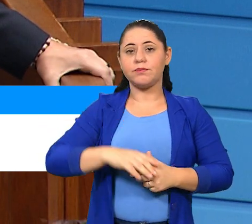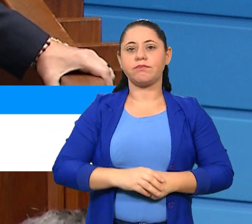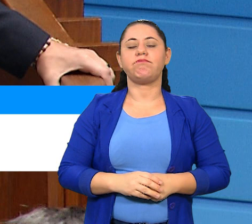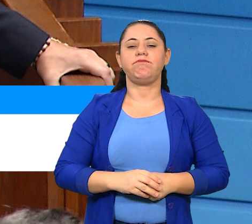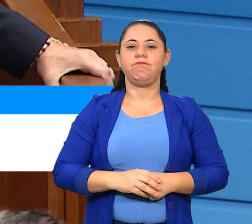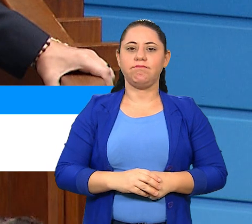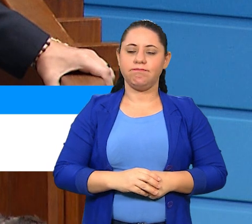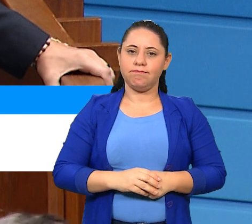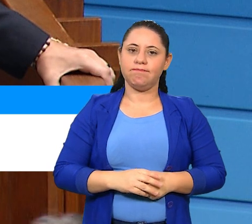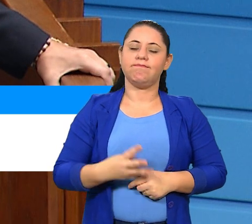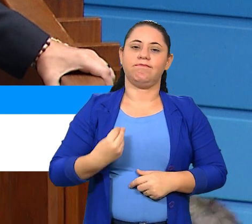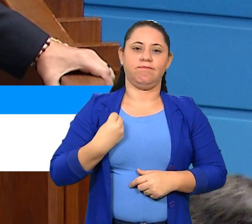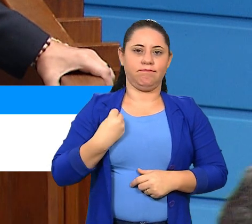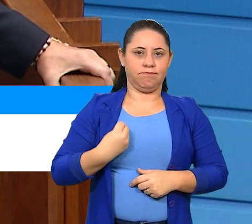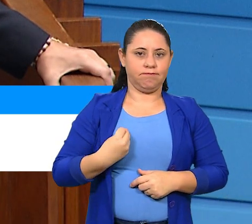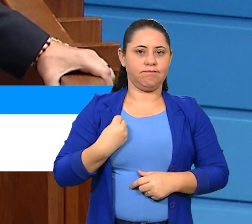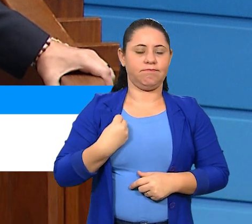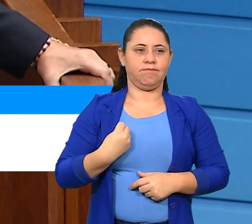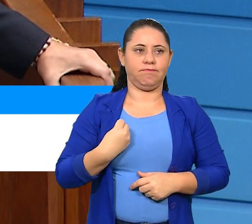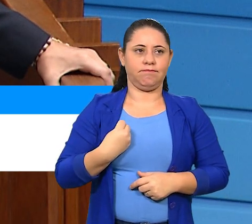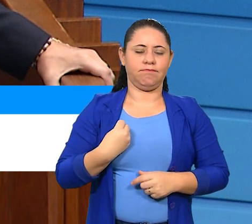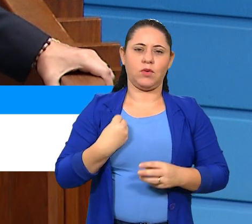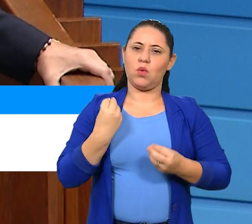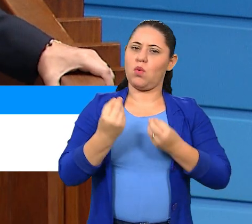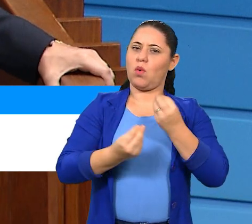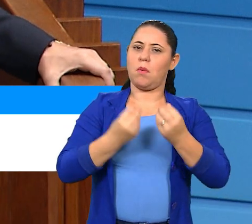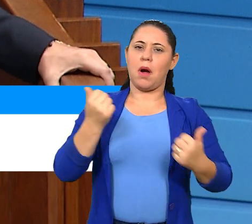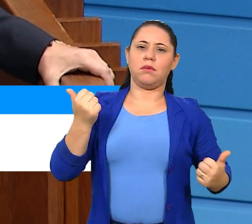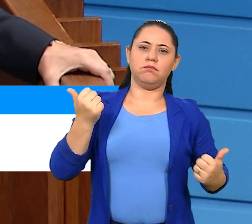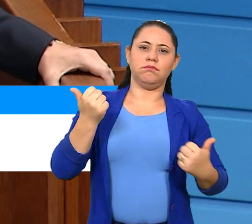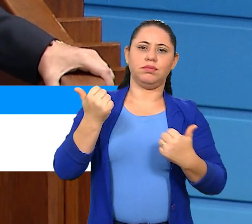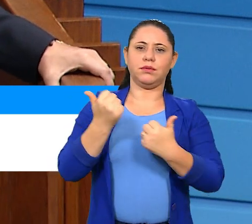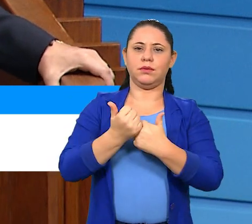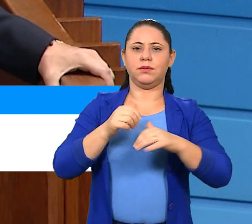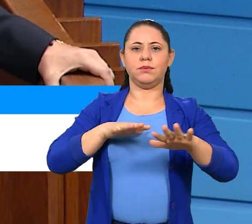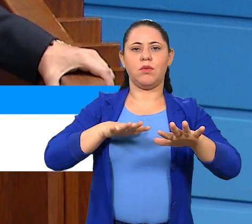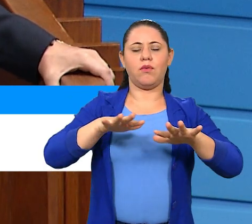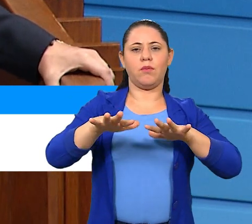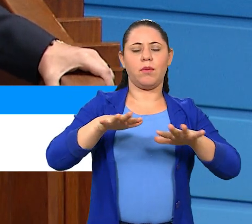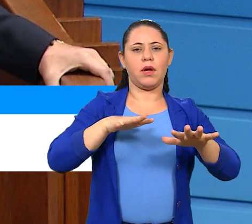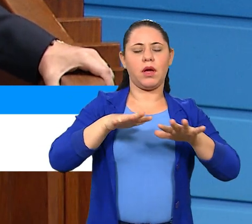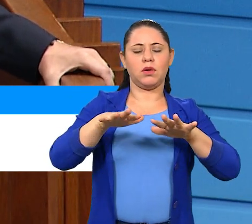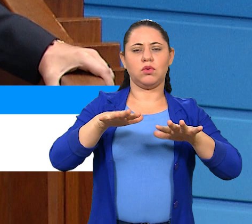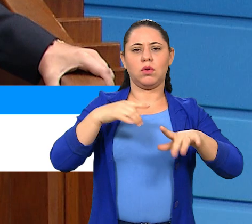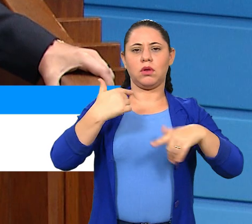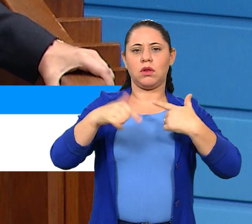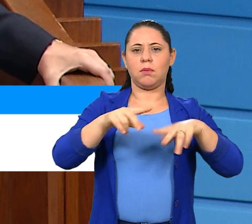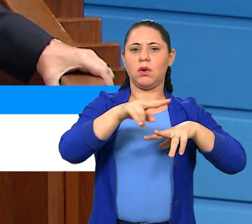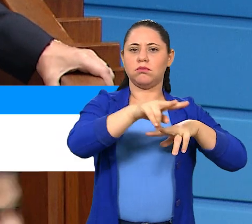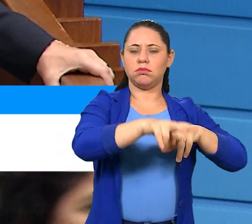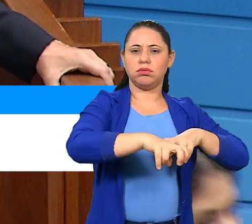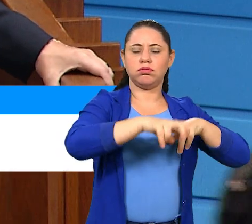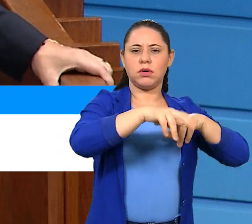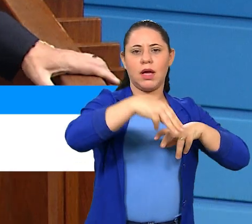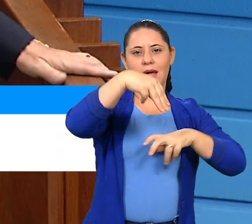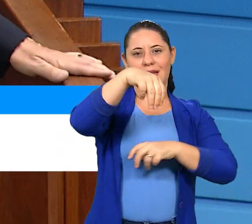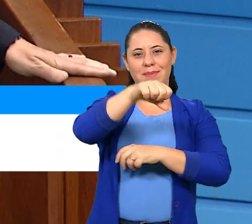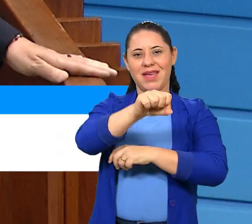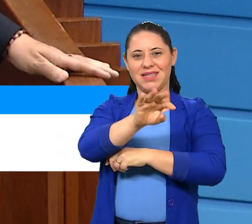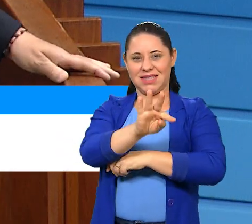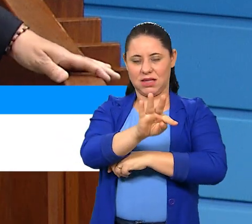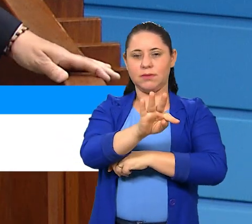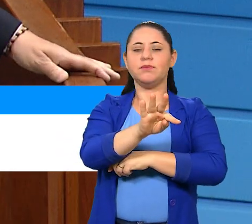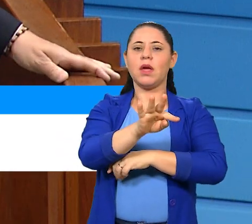direitos humanos no Mato Grosso do Sul participei como apoiador do Movimento dos